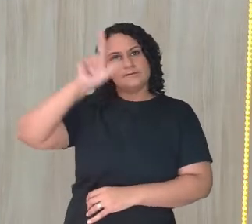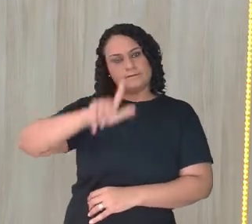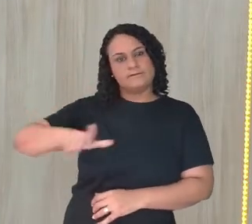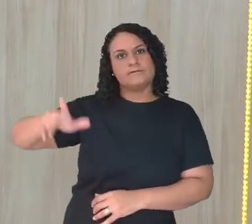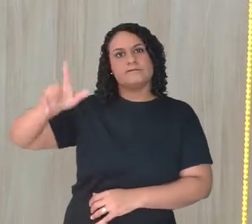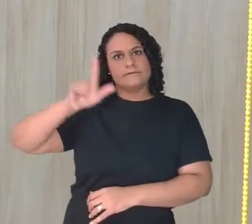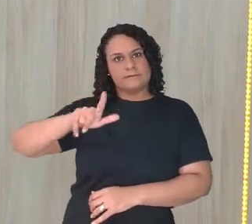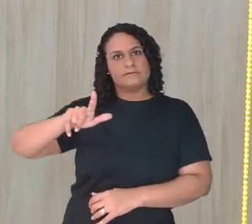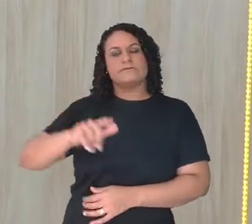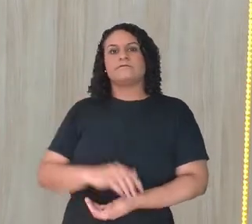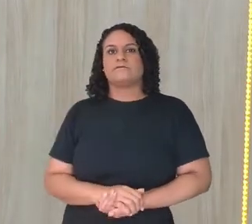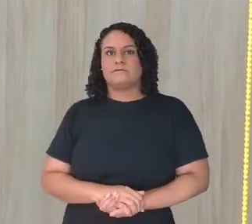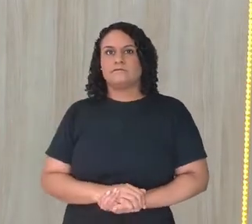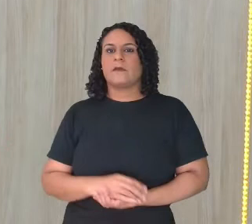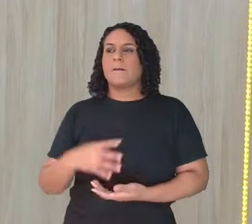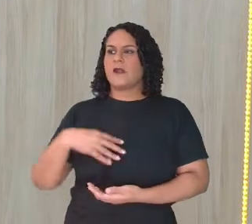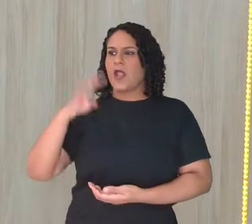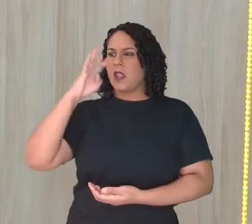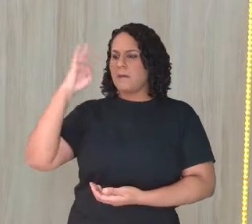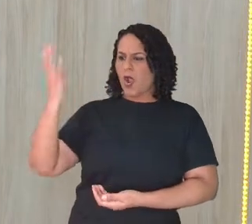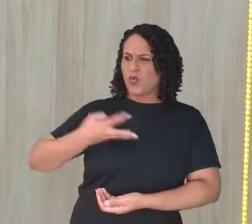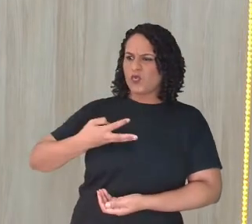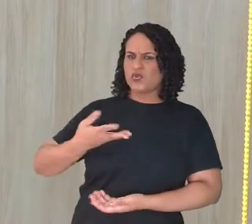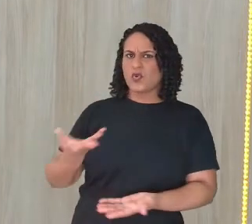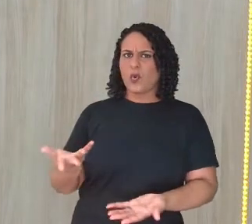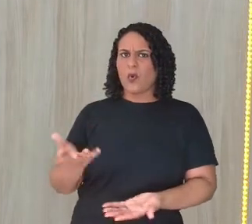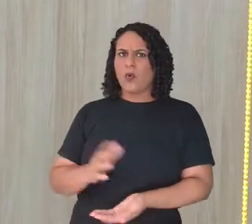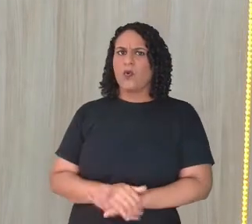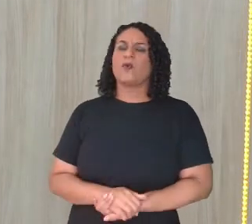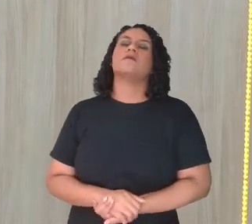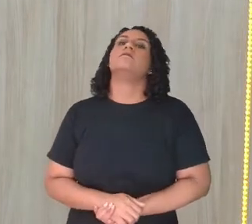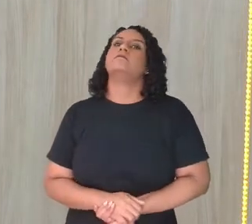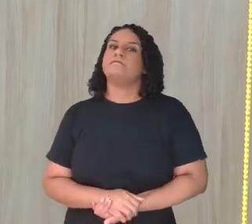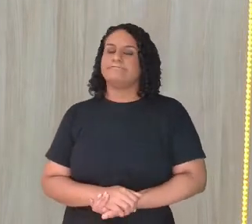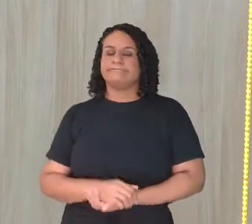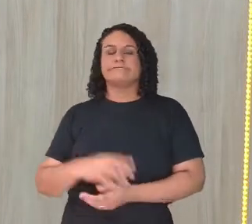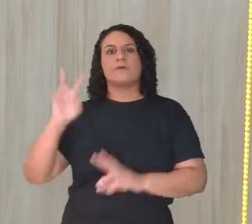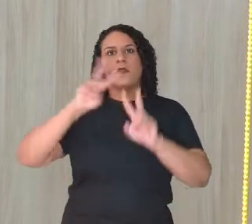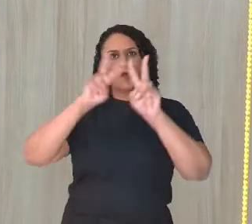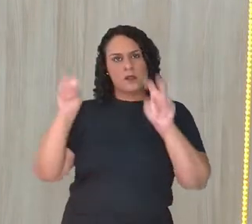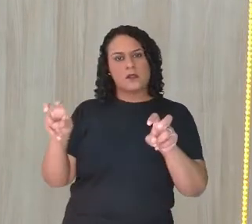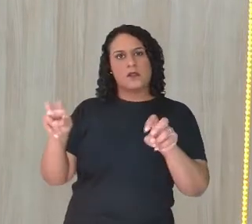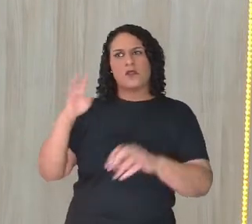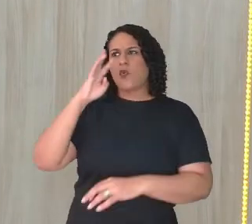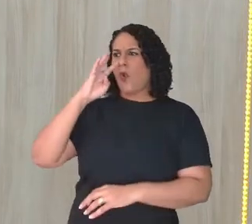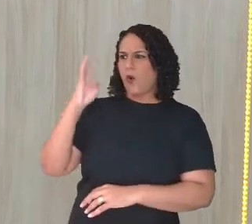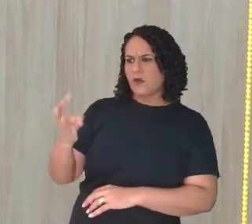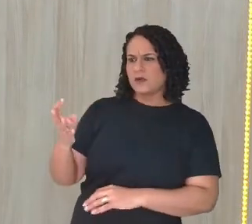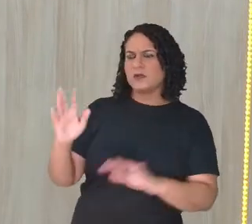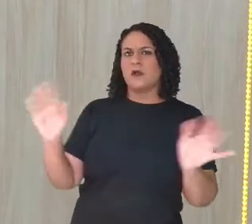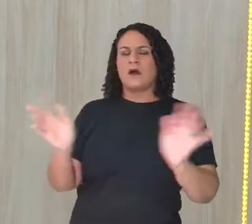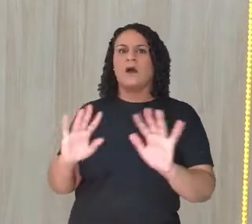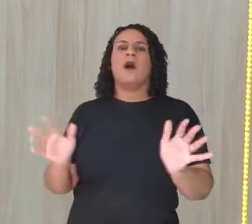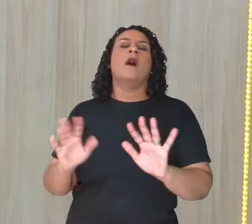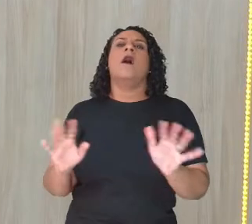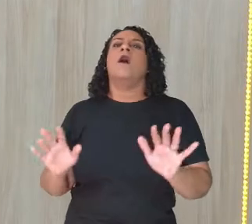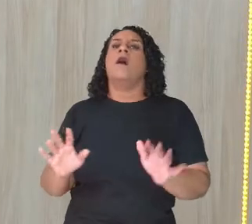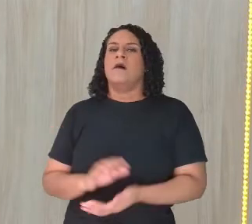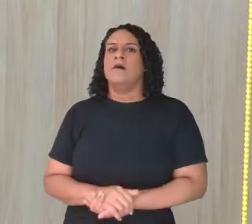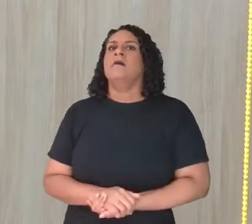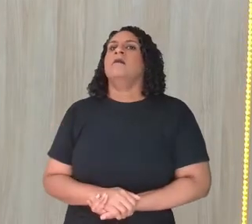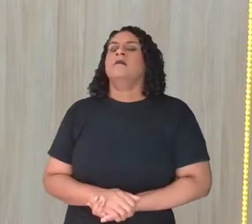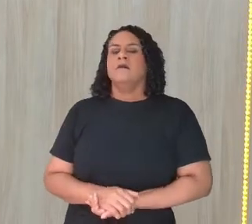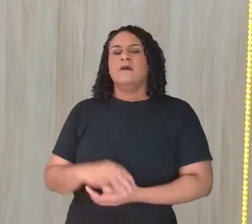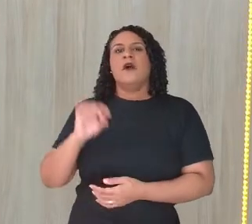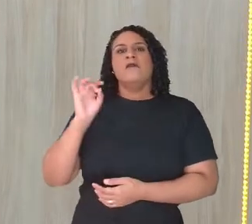vencer aquela acusação. Quando eu digo acusação, entre aspas, porque eu não estou acusando ele de nada não, tá? Eu estou acusando, eu